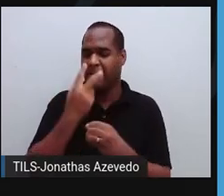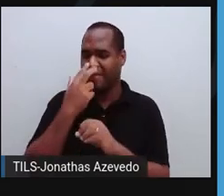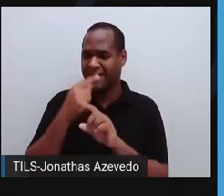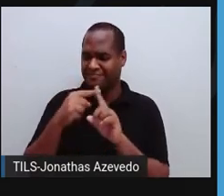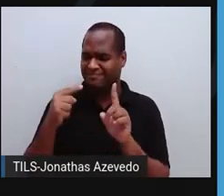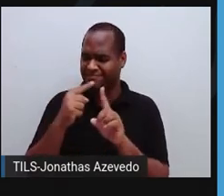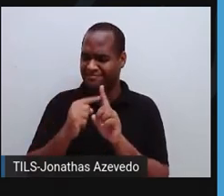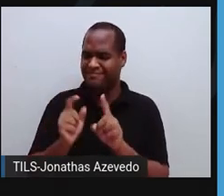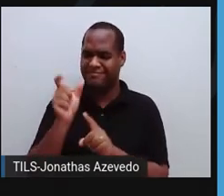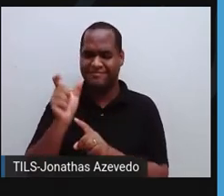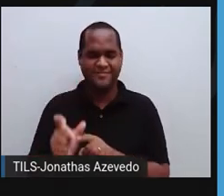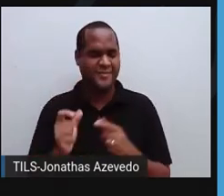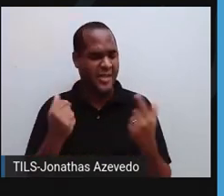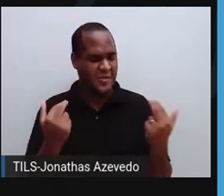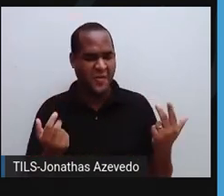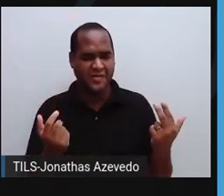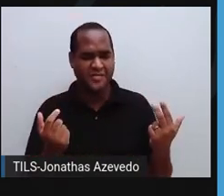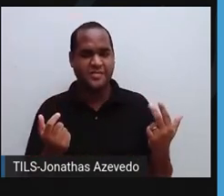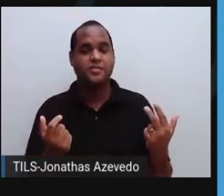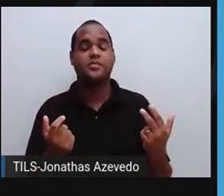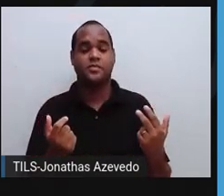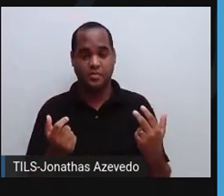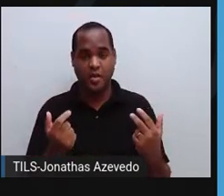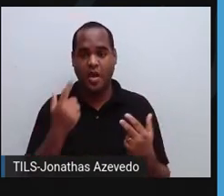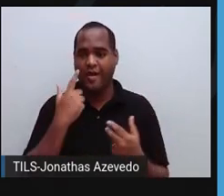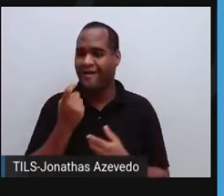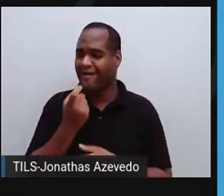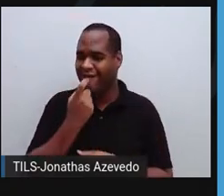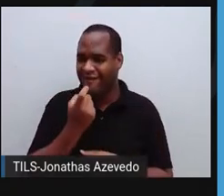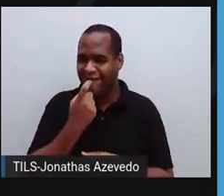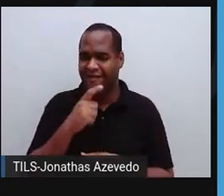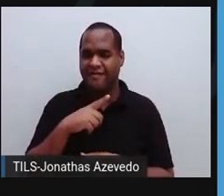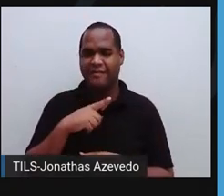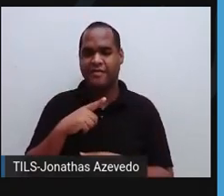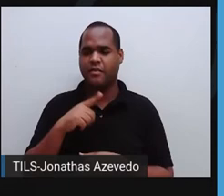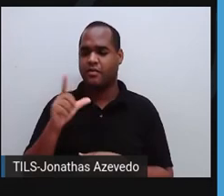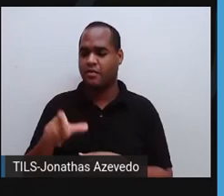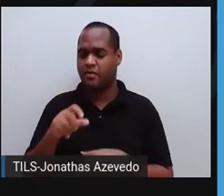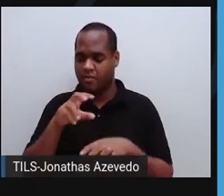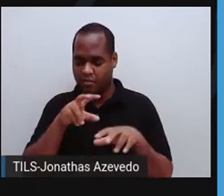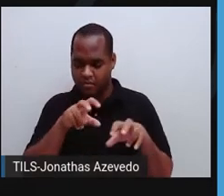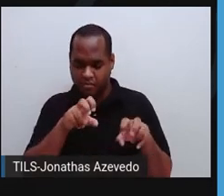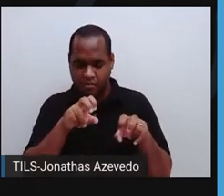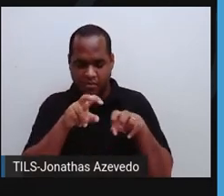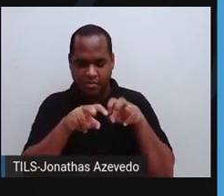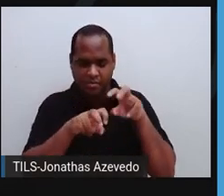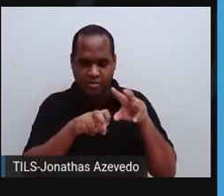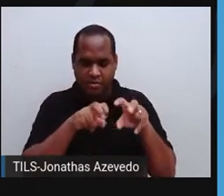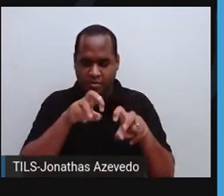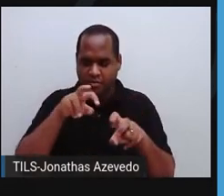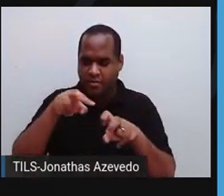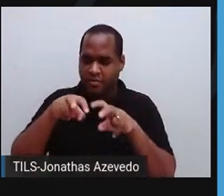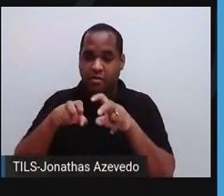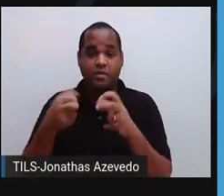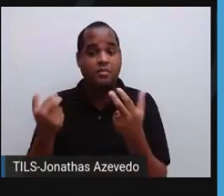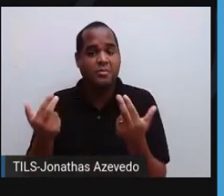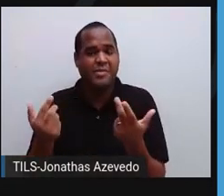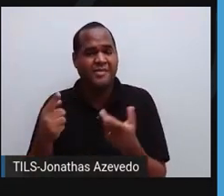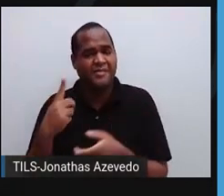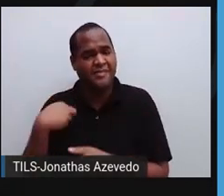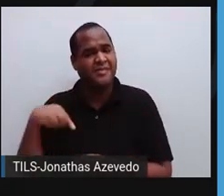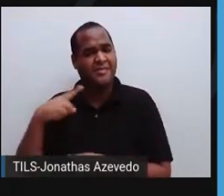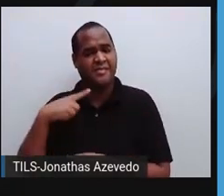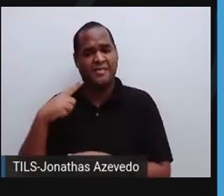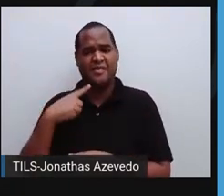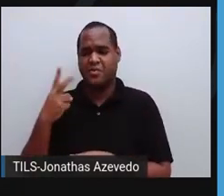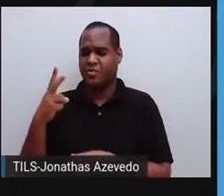o atual. Olha essa ossada de uma preguiça e compara com a preguiça que a gente tem hoje. Essa ossada tem quase dois